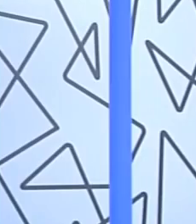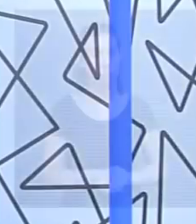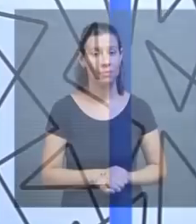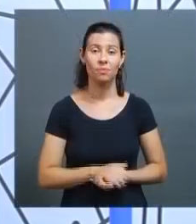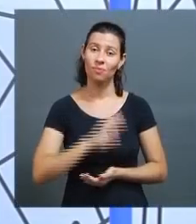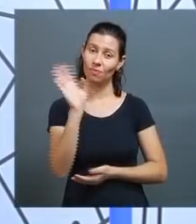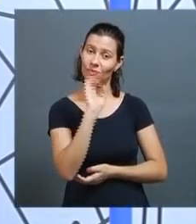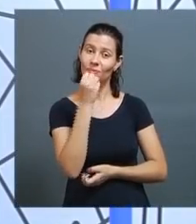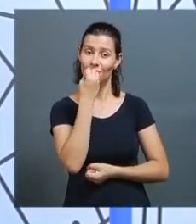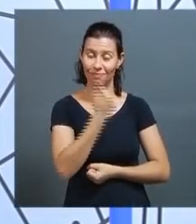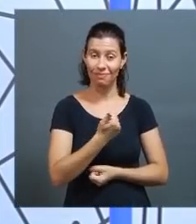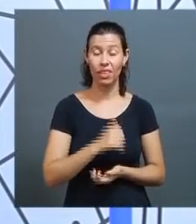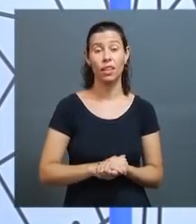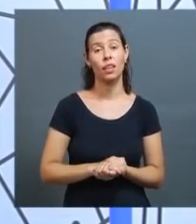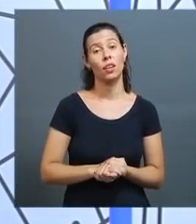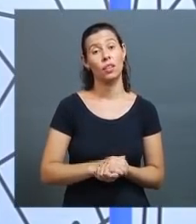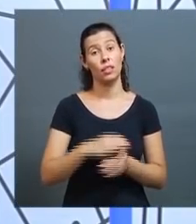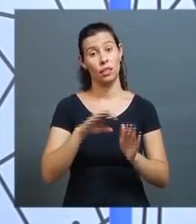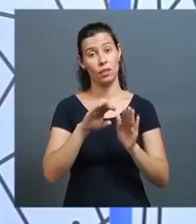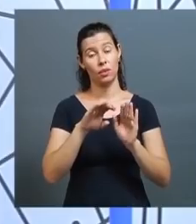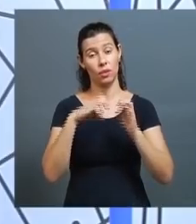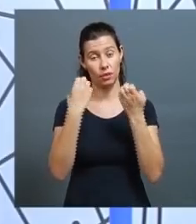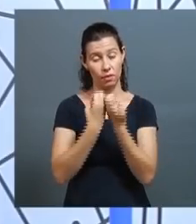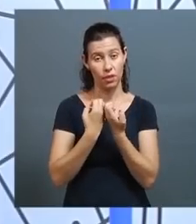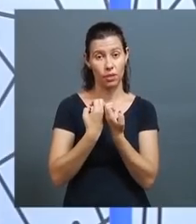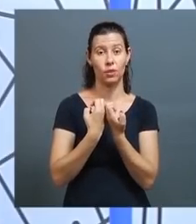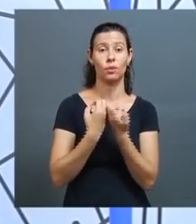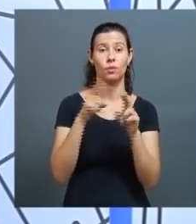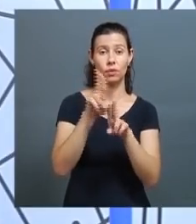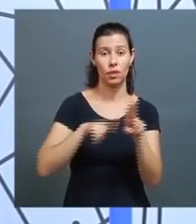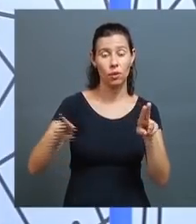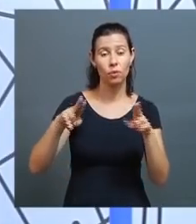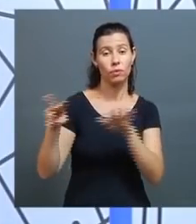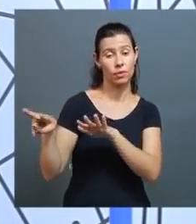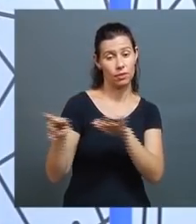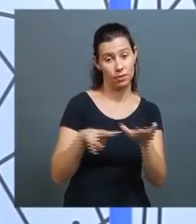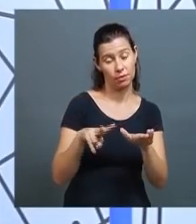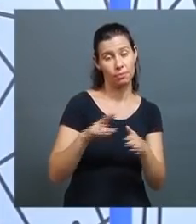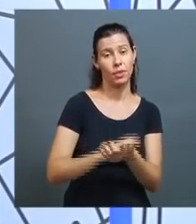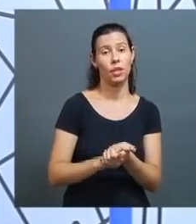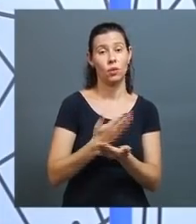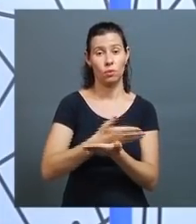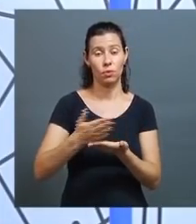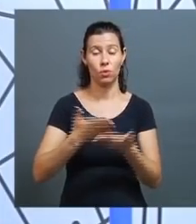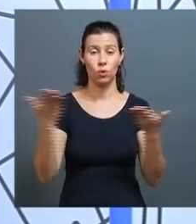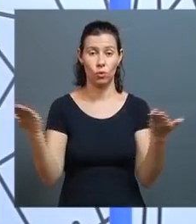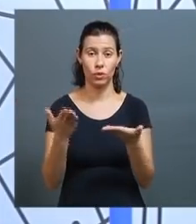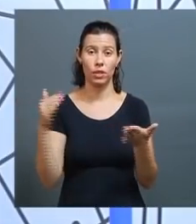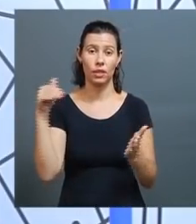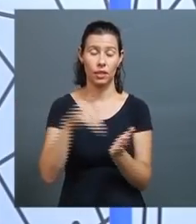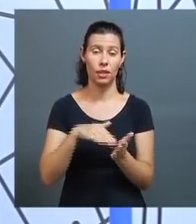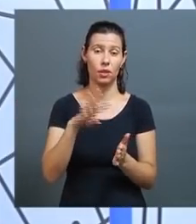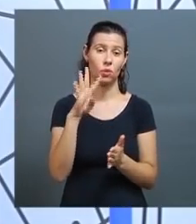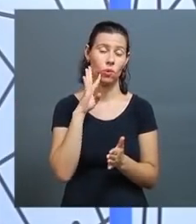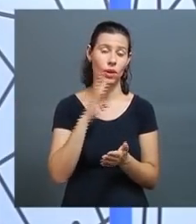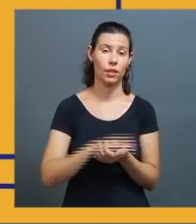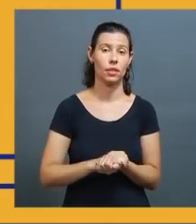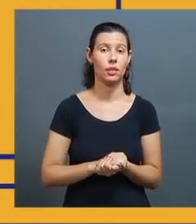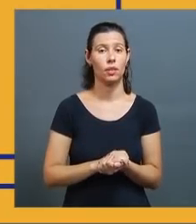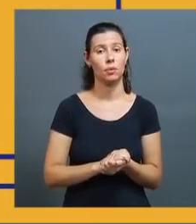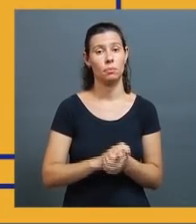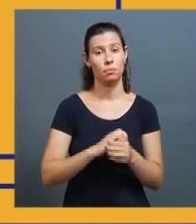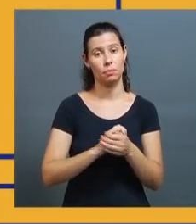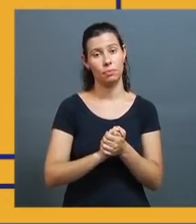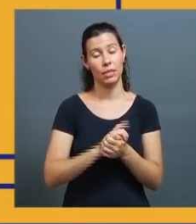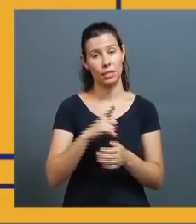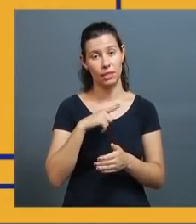Olá pessoal, estes são os eventos que acontecem na UFO nos próximos dias. Começou hoje e vai até quarta-feira mais uma edição da Semana